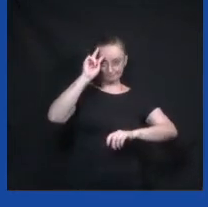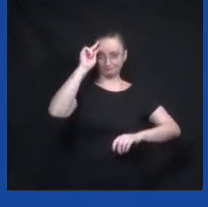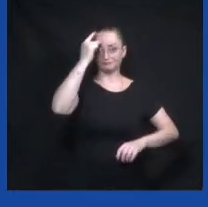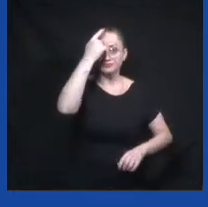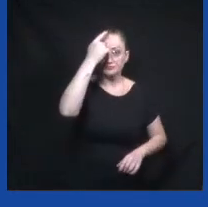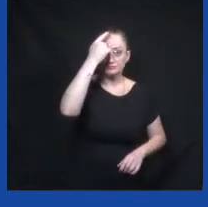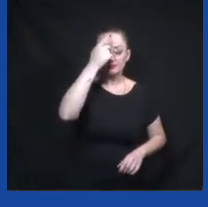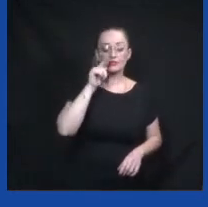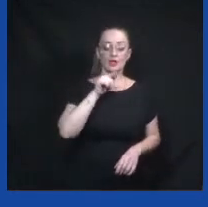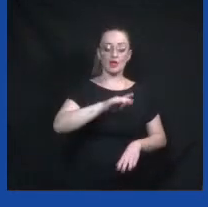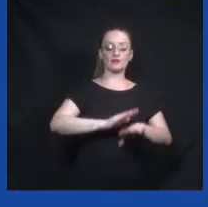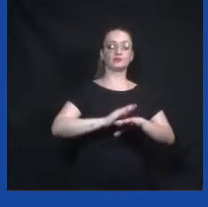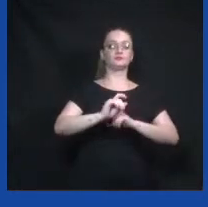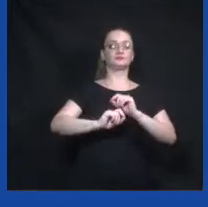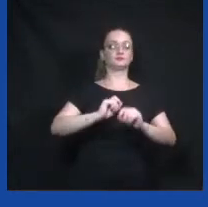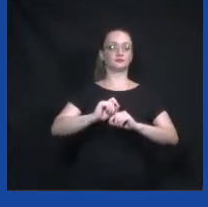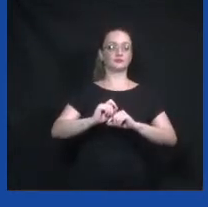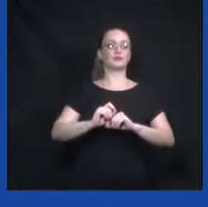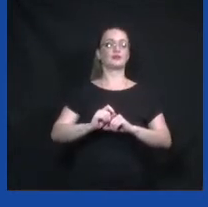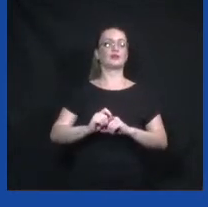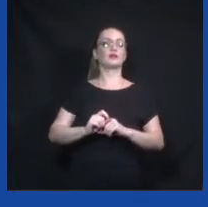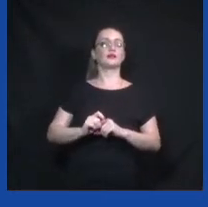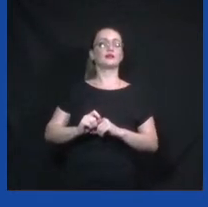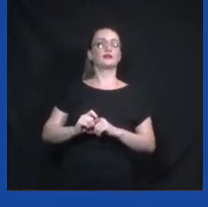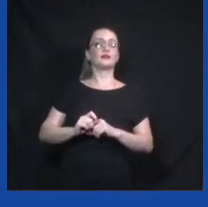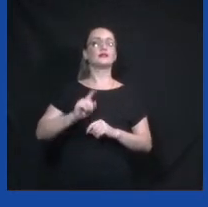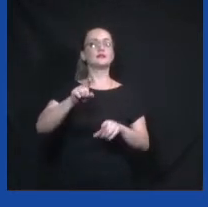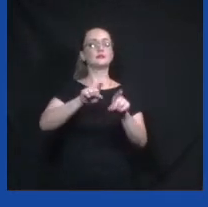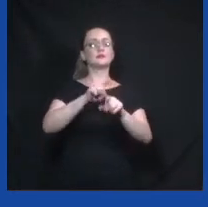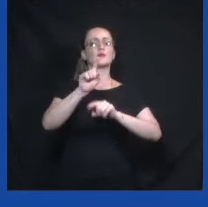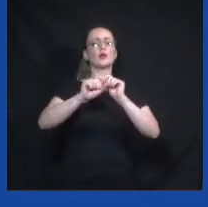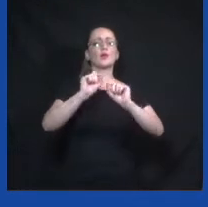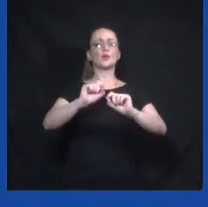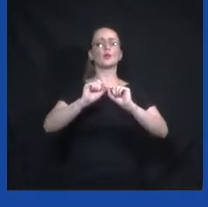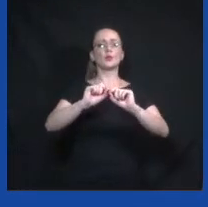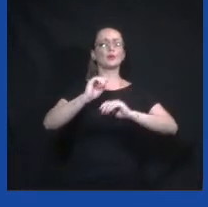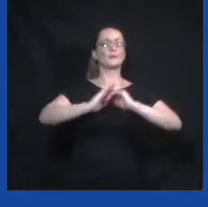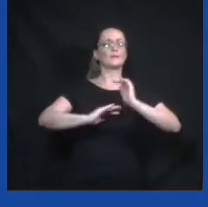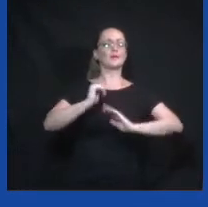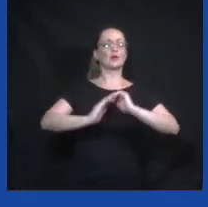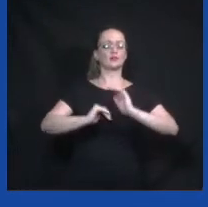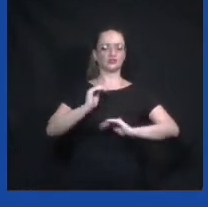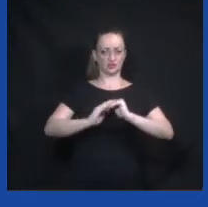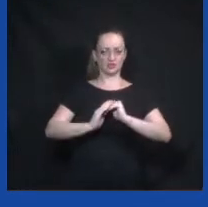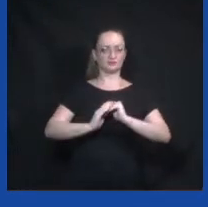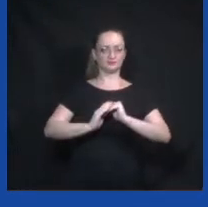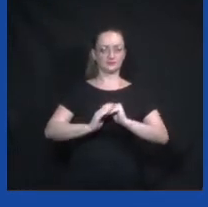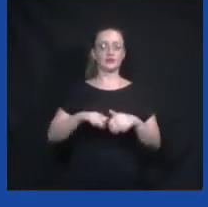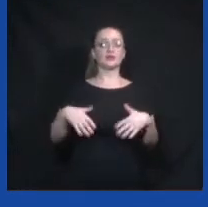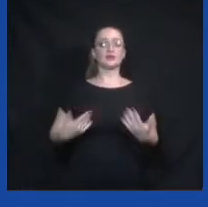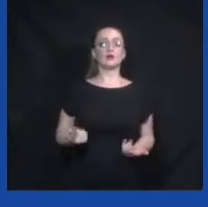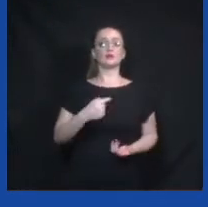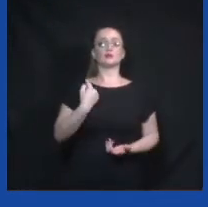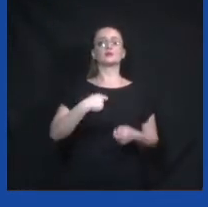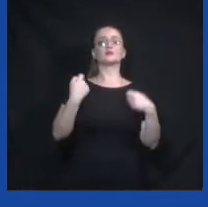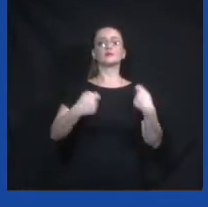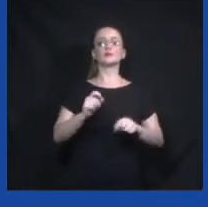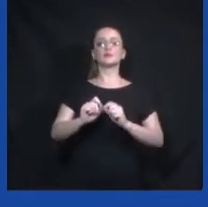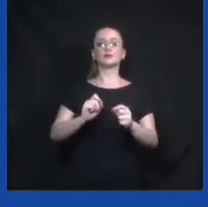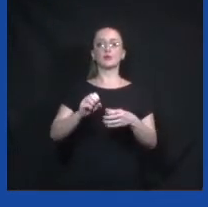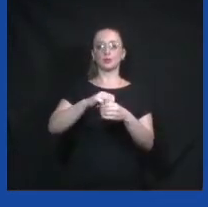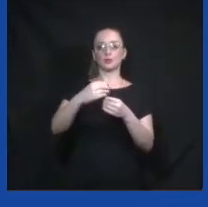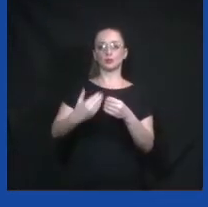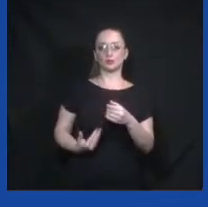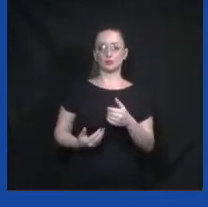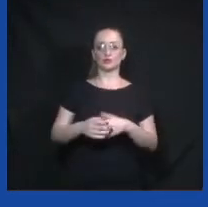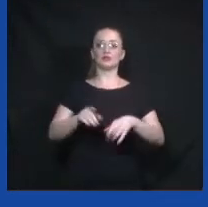é conteudista, claro que ela é, mas ela é também prática. Então, nós precisamos de conteúdo e precisamos